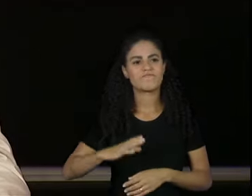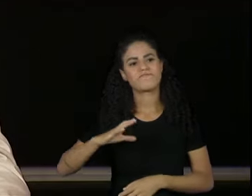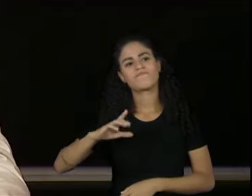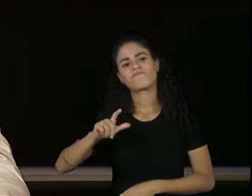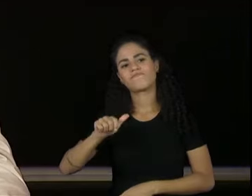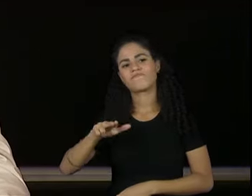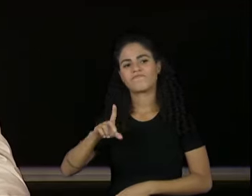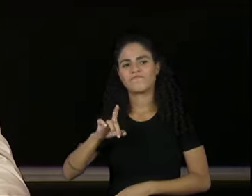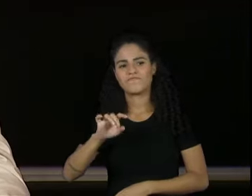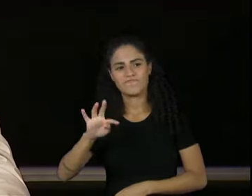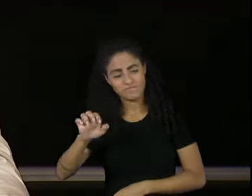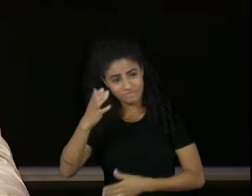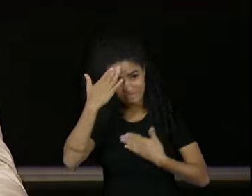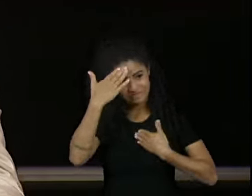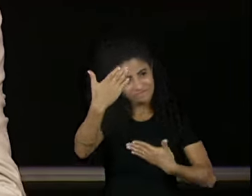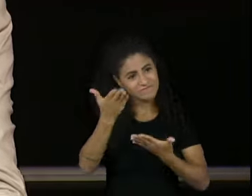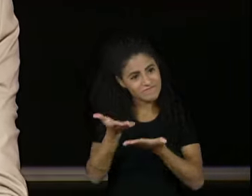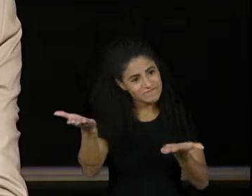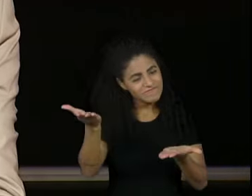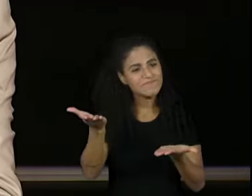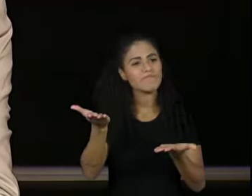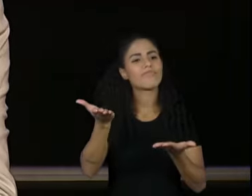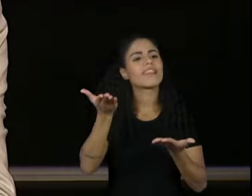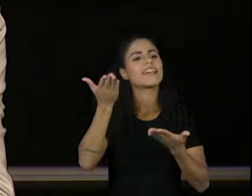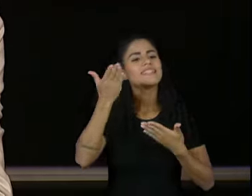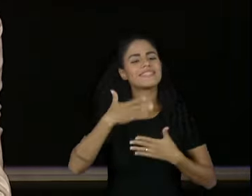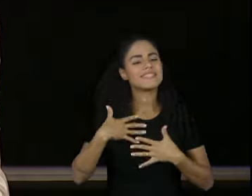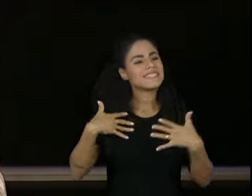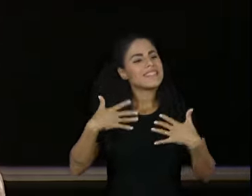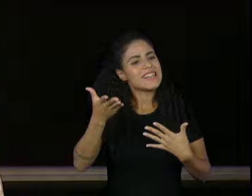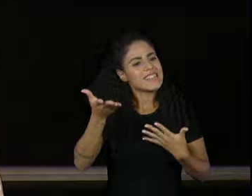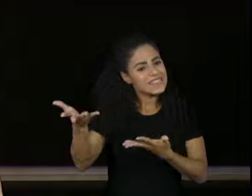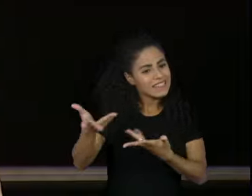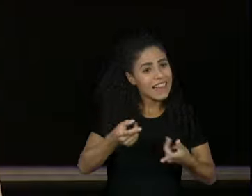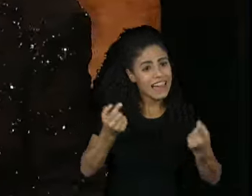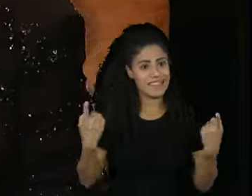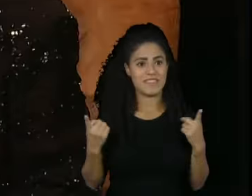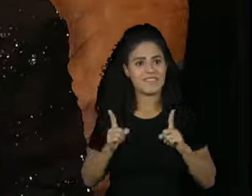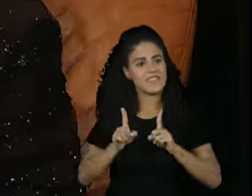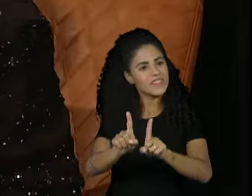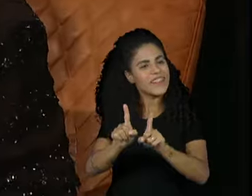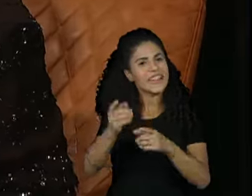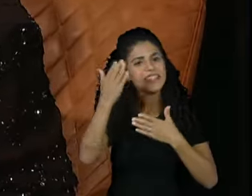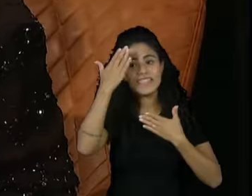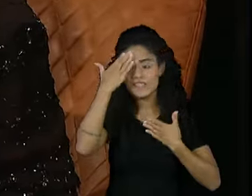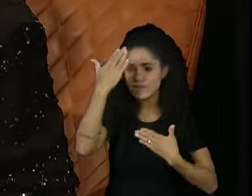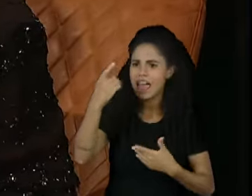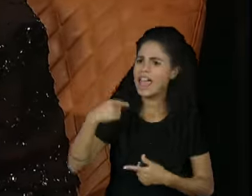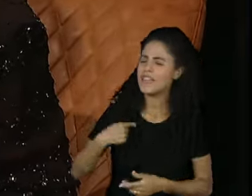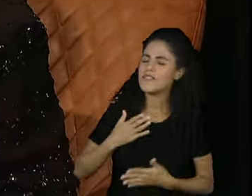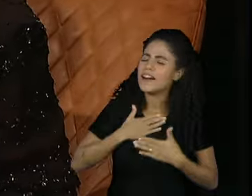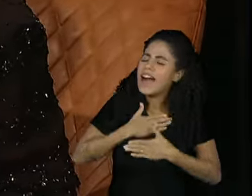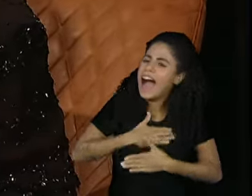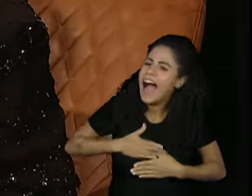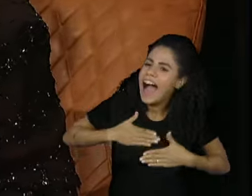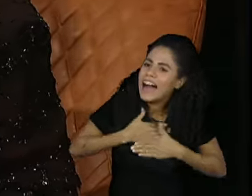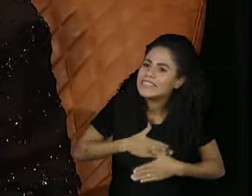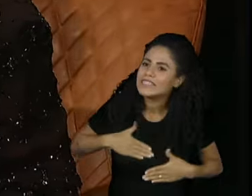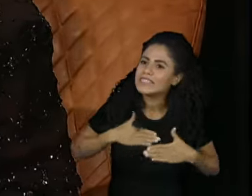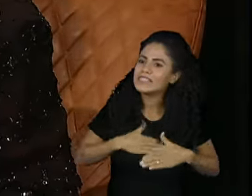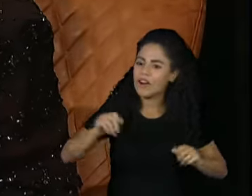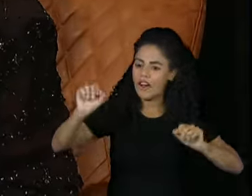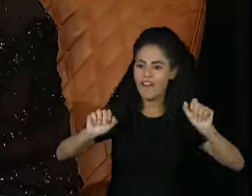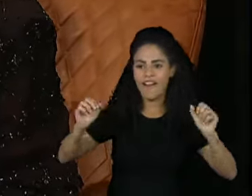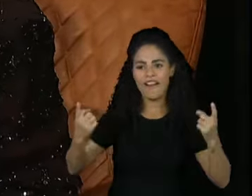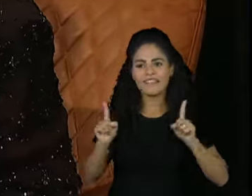a sua presença aqui. Obrigada, Estamos muito a honra foi orgulhosos minha. de ter você no Persona. Olha, vocês podem não acreditar, mas eu adoro esse programa. Quando o Thiago